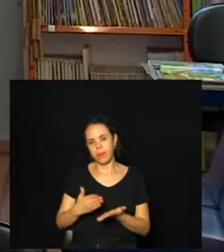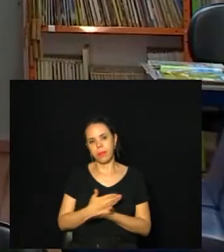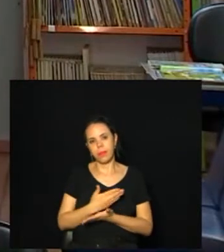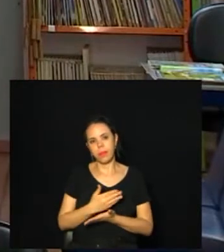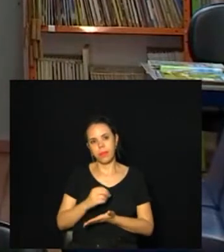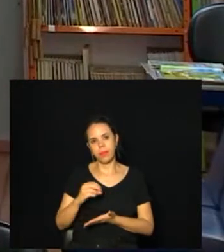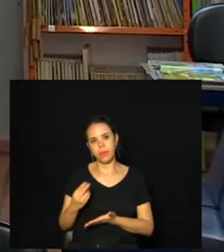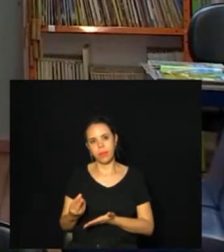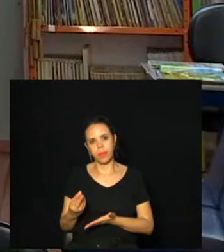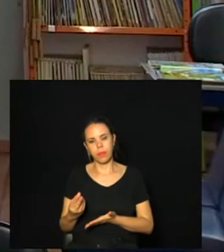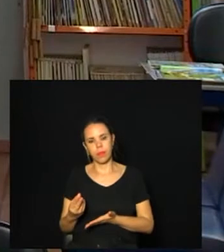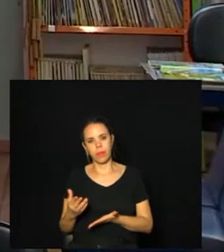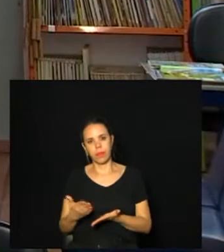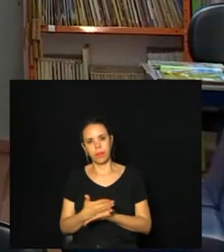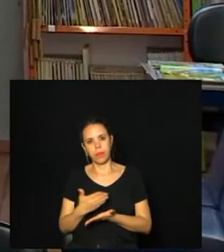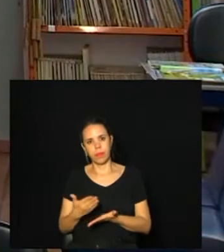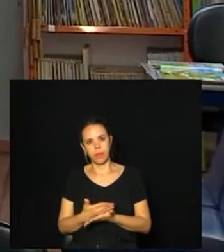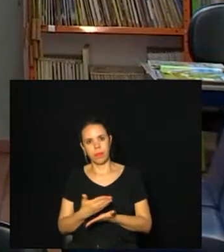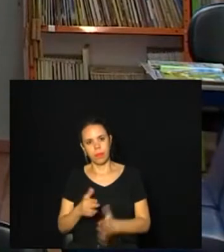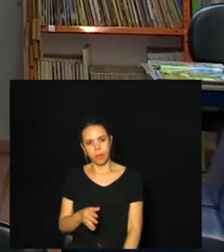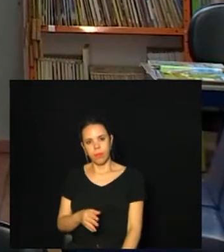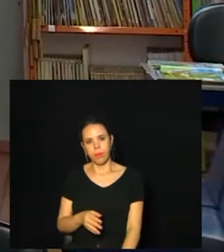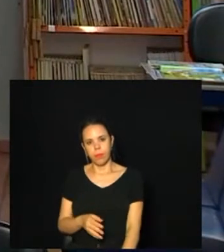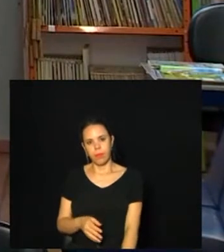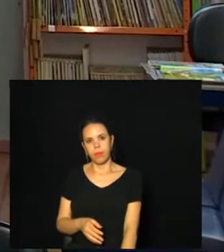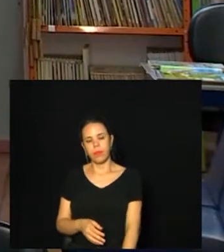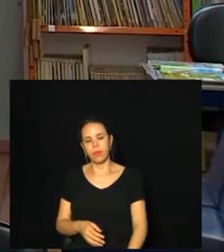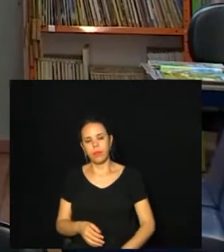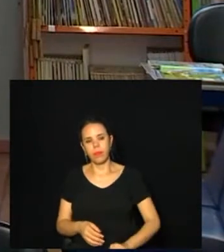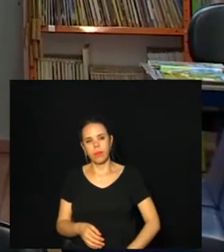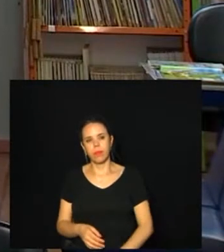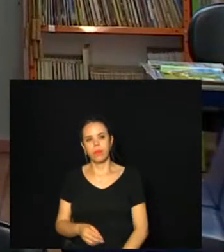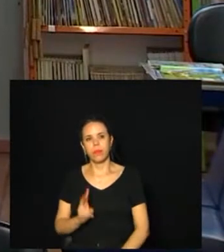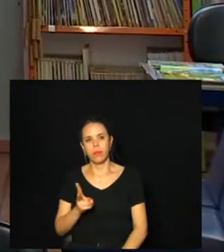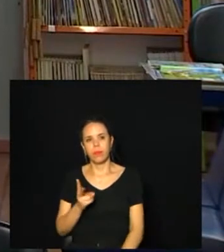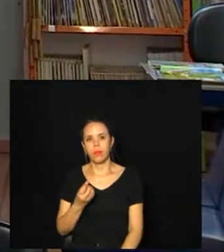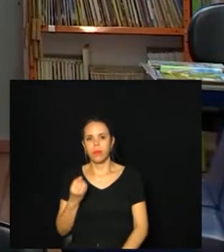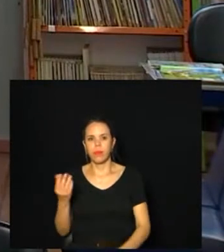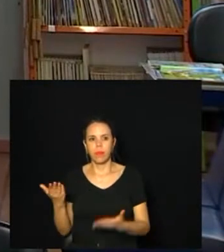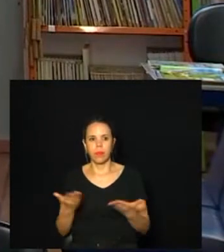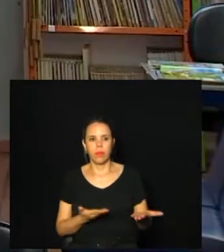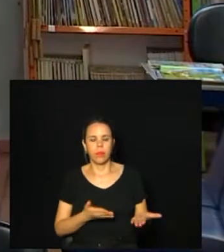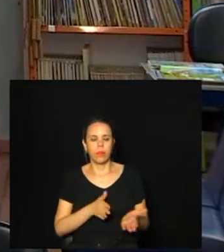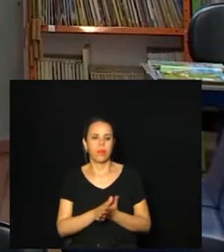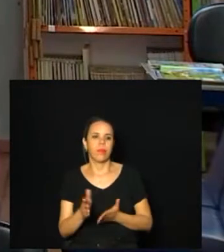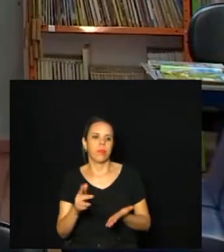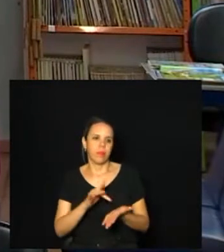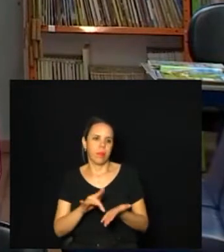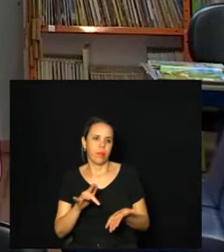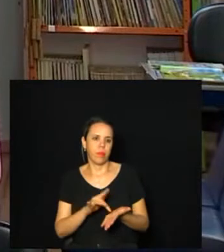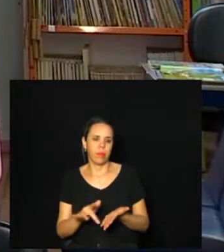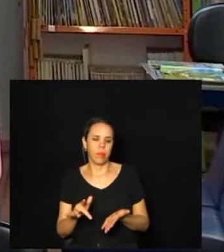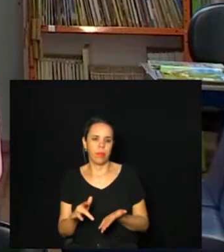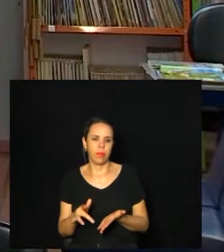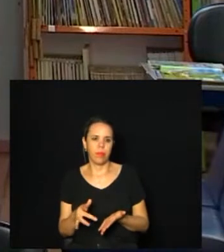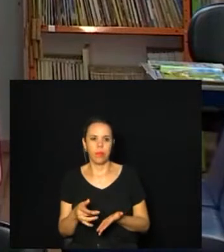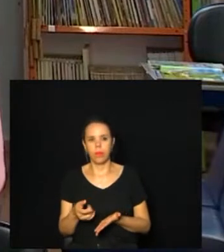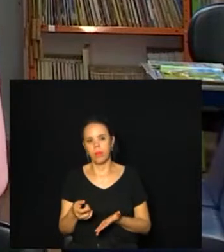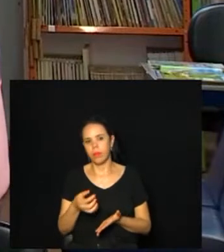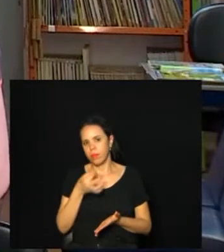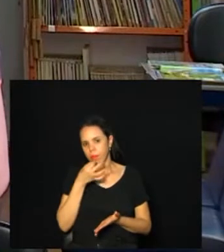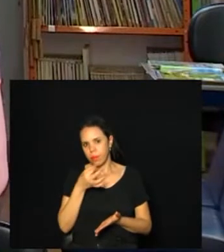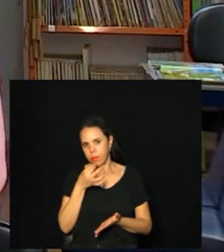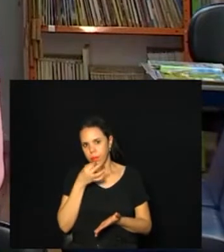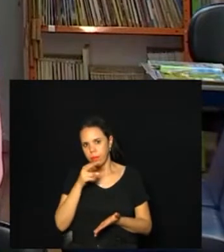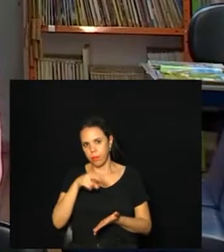digital ou no livro impresso, é sempre bem-vindo aqui no nosso espaço. O importante é isso, é um senso crítico,